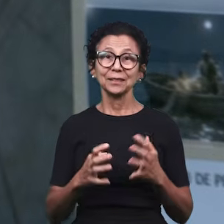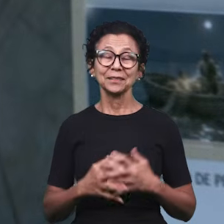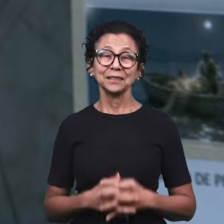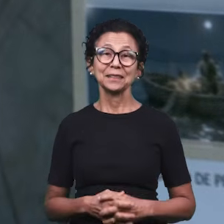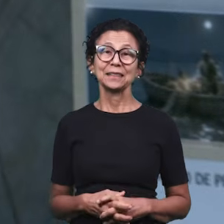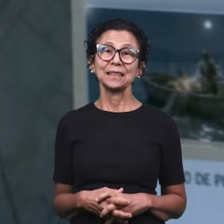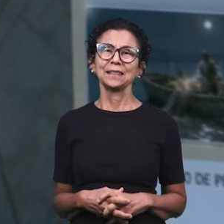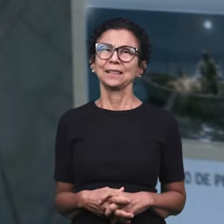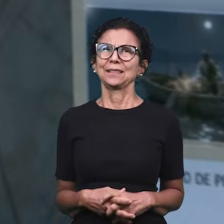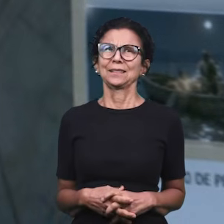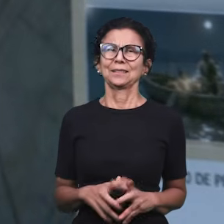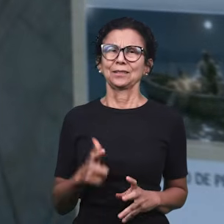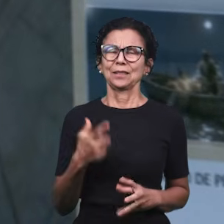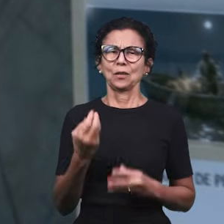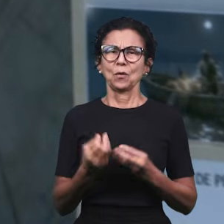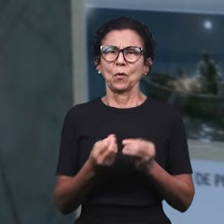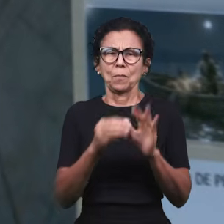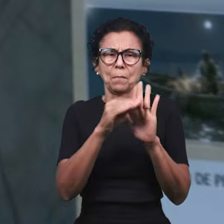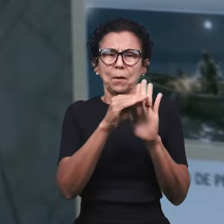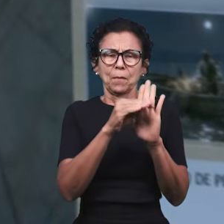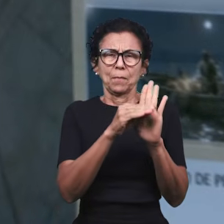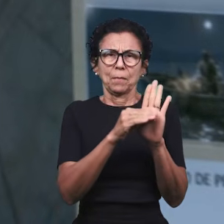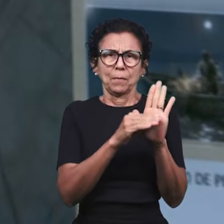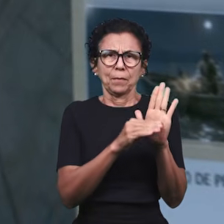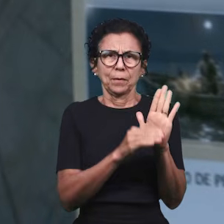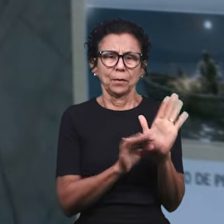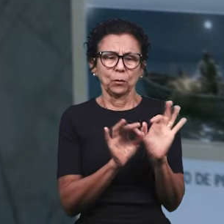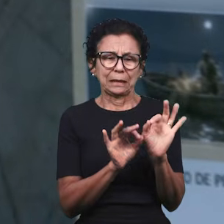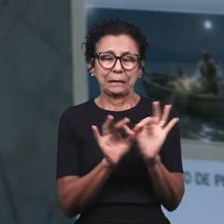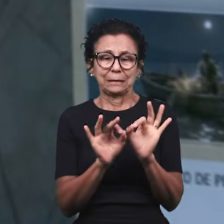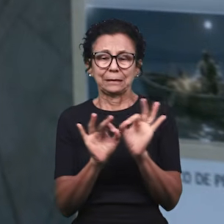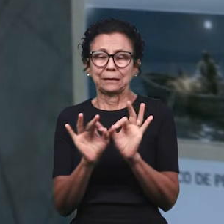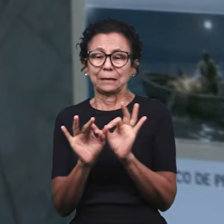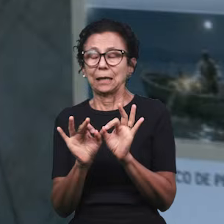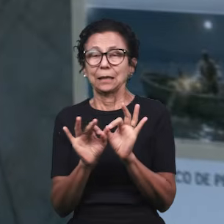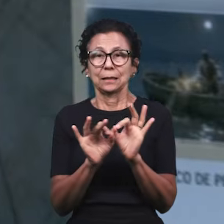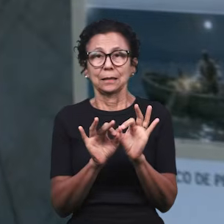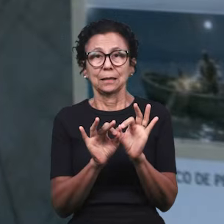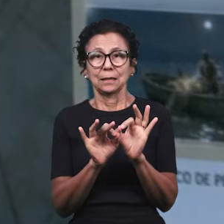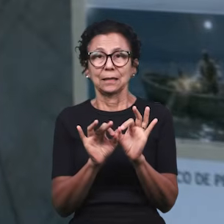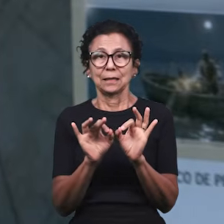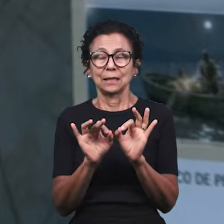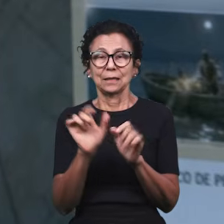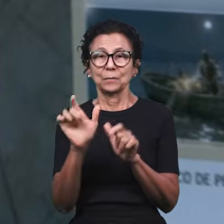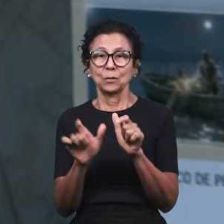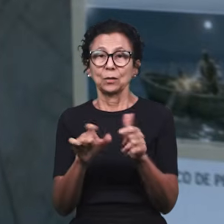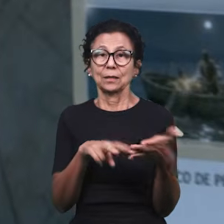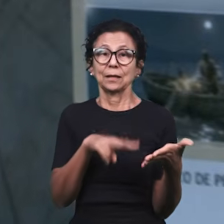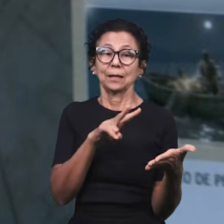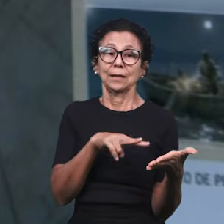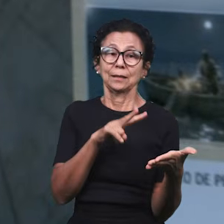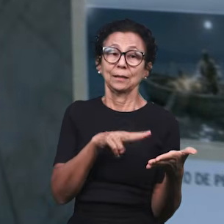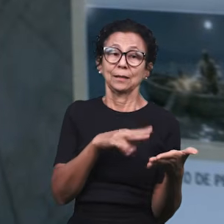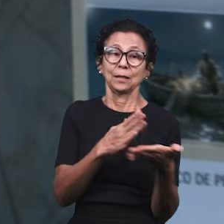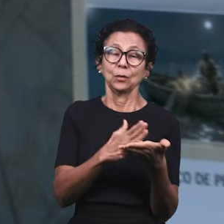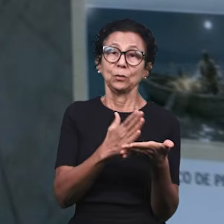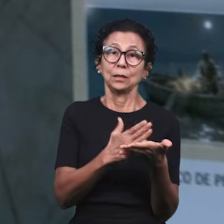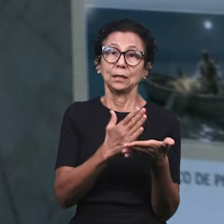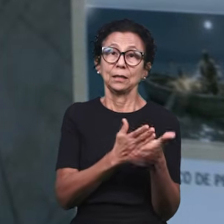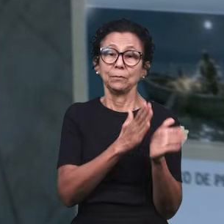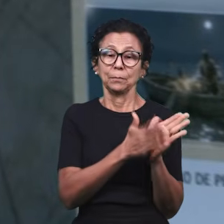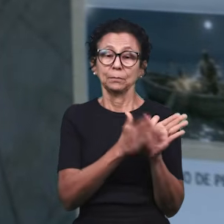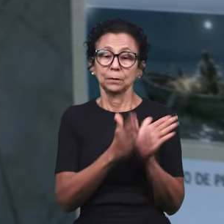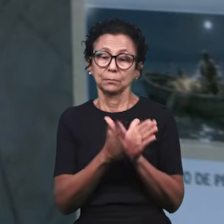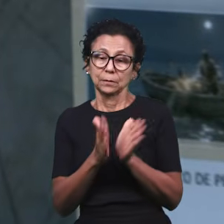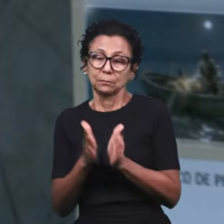sobre uma cronologia até escatológica. Às vezes as pessoas querem ler um livro e que haja ali uma